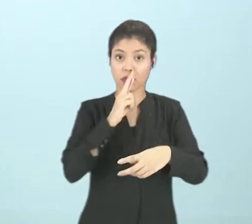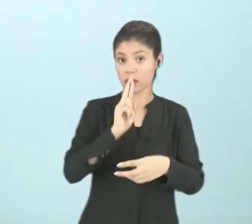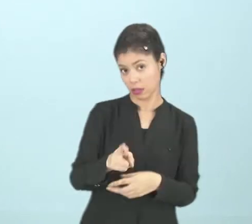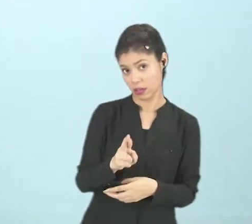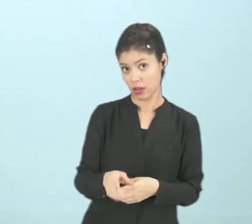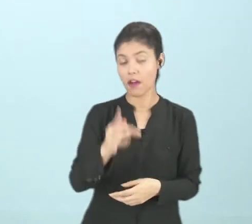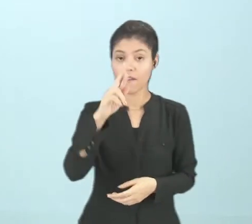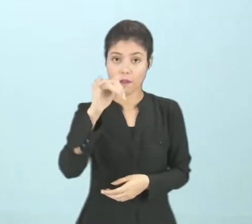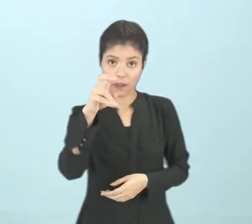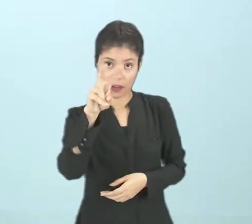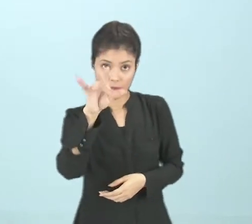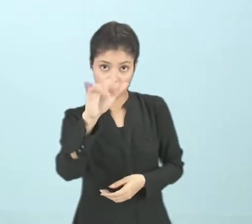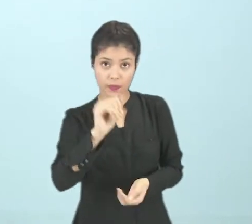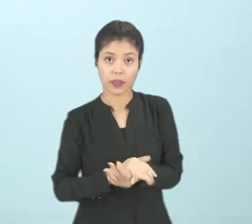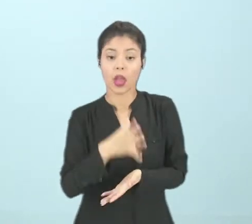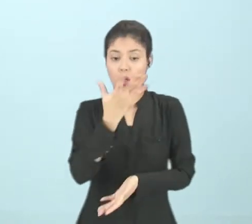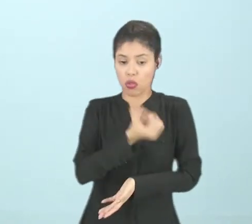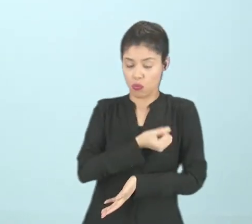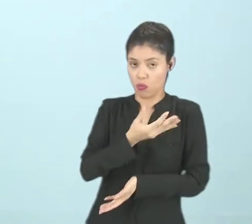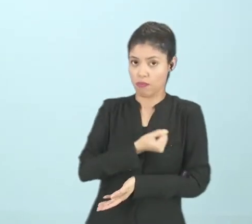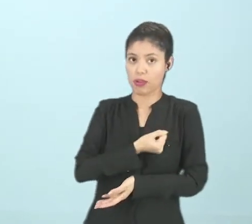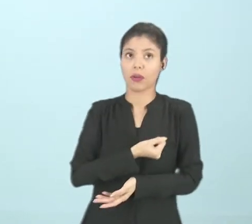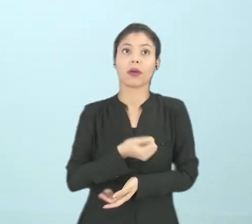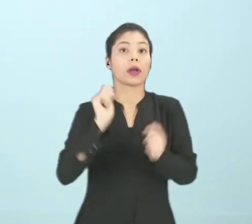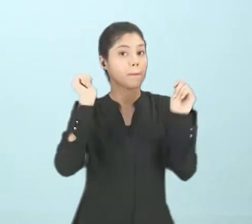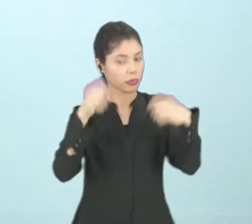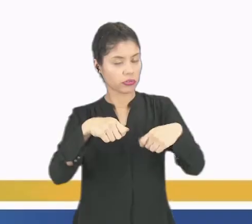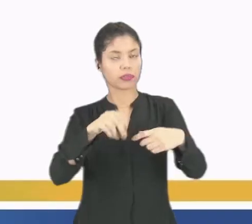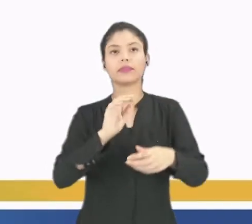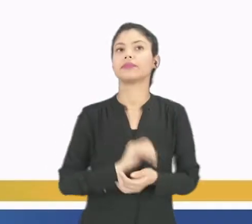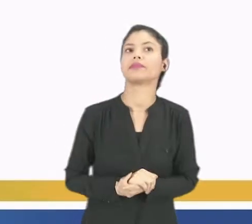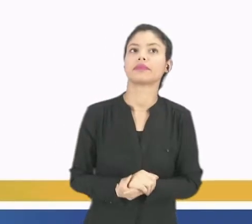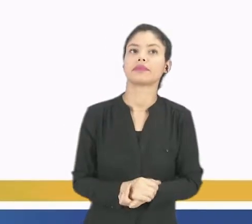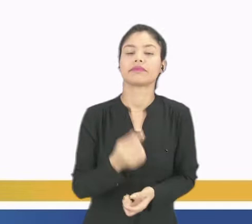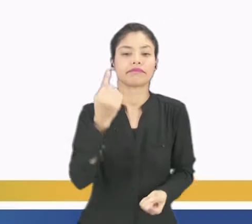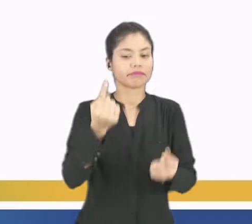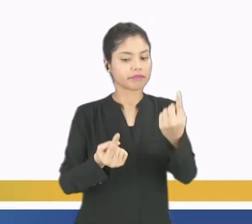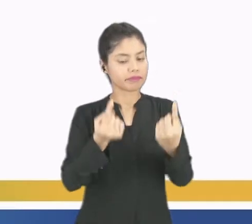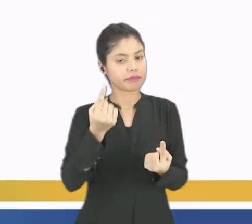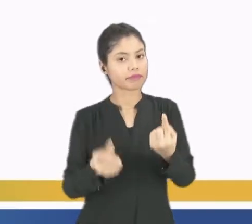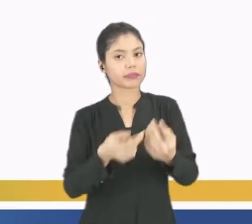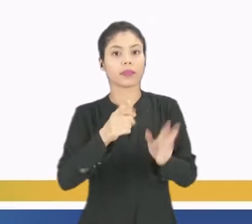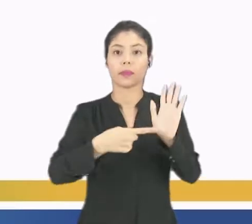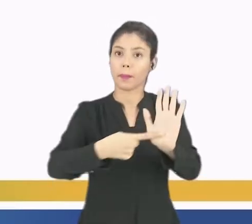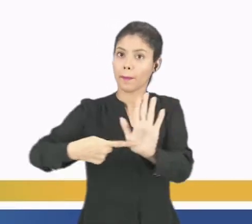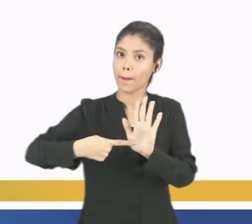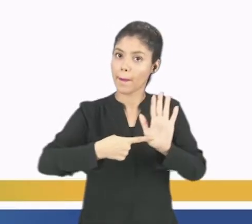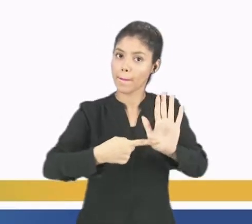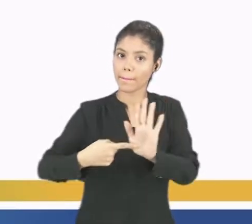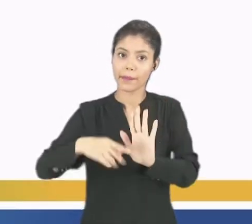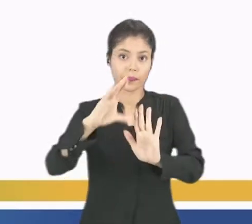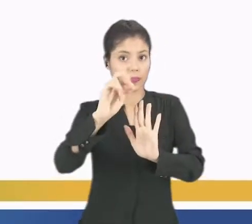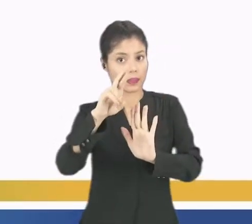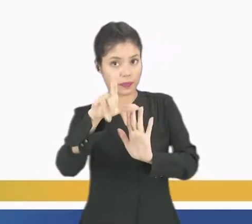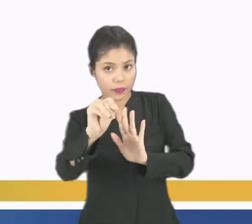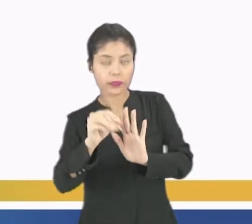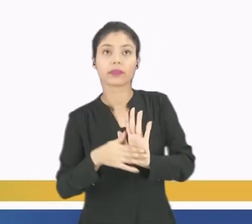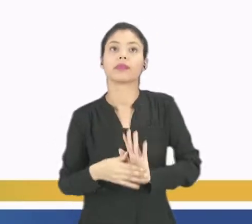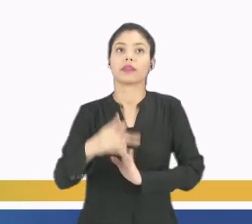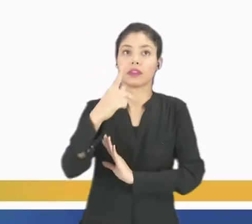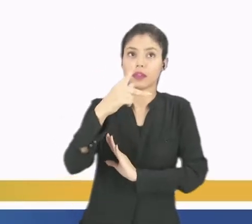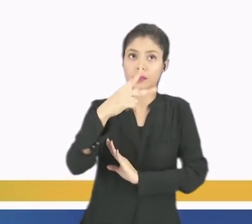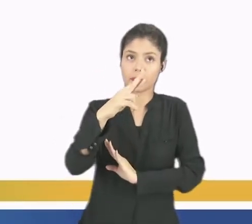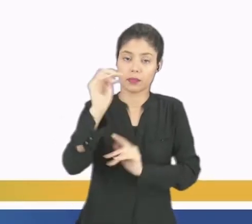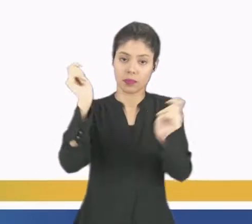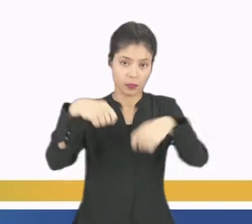resultados favoráveis pelo número de resultados possíveis. A relação que representa esse cálculo de probabilidade